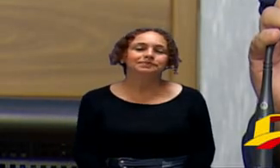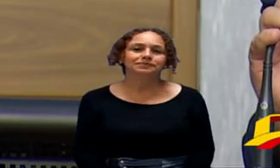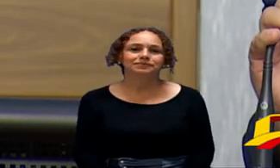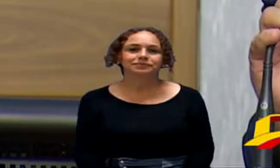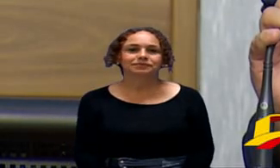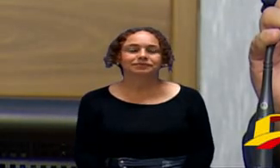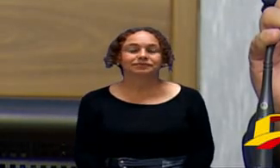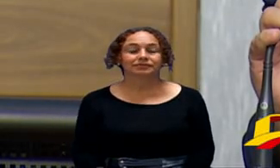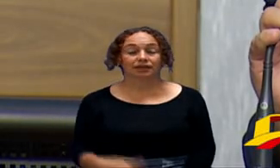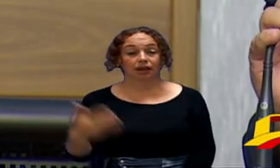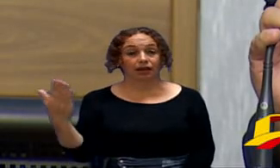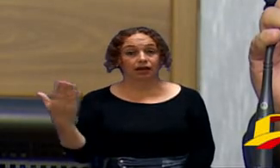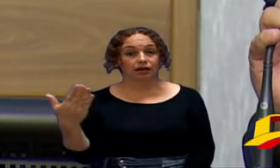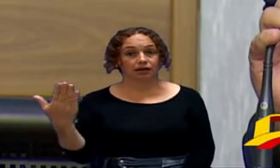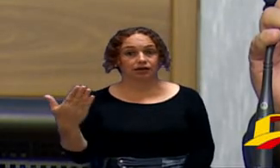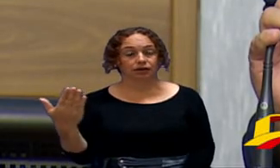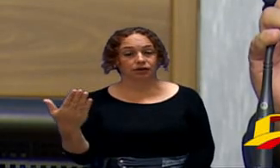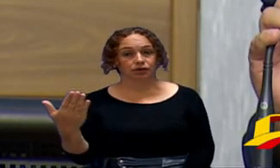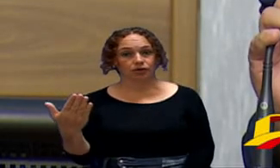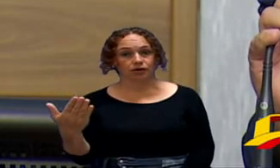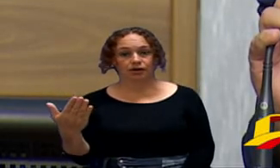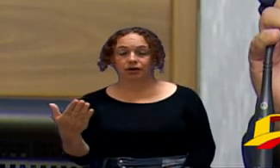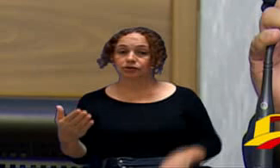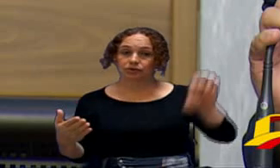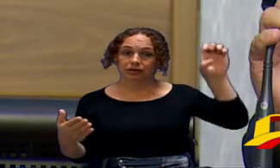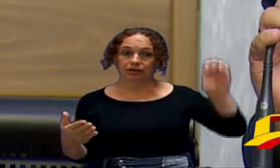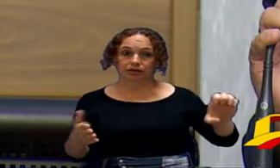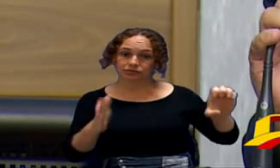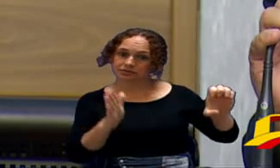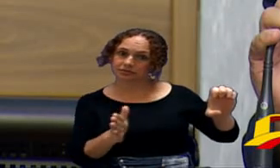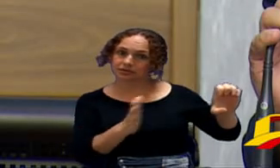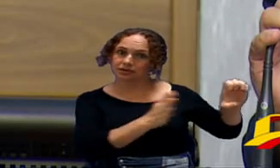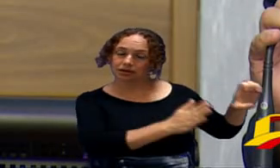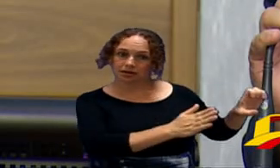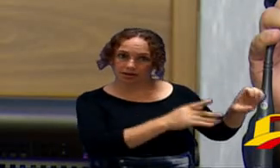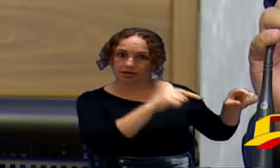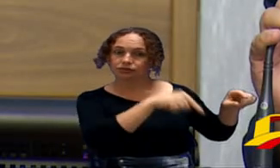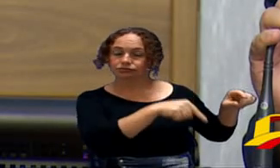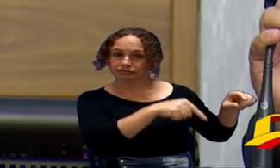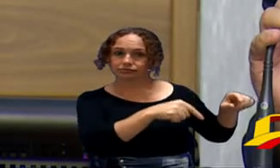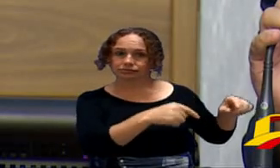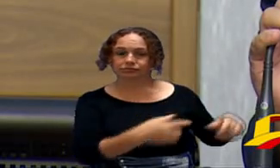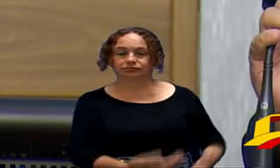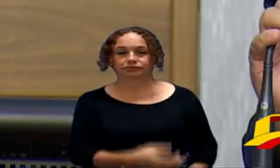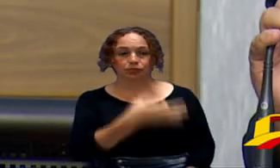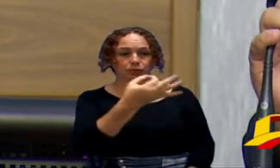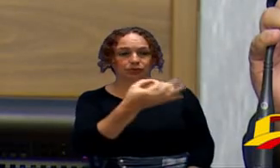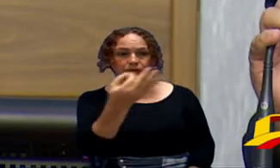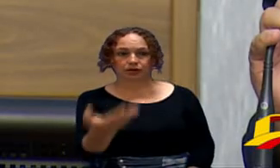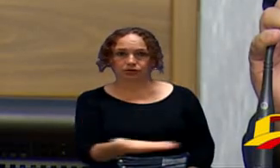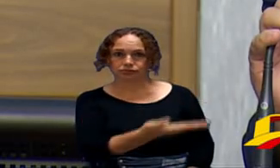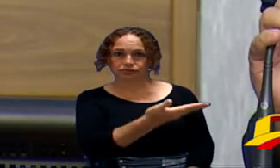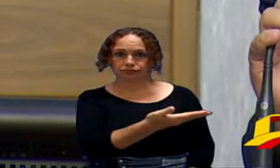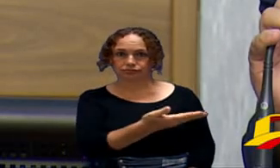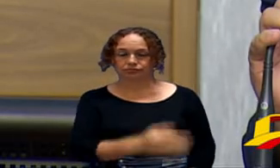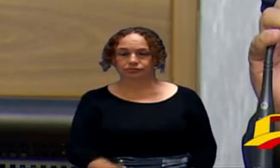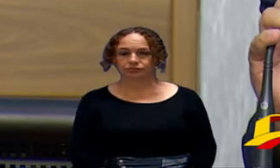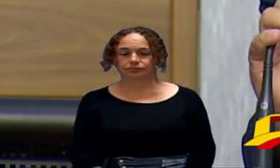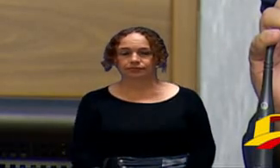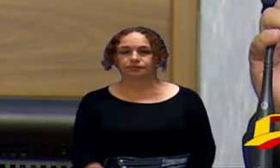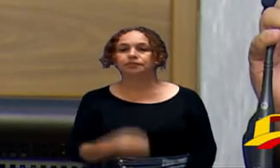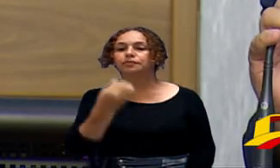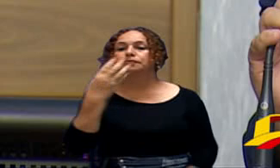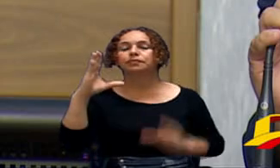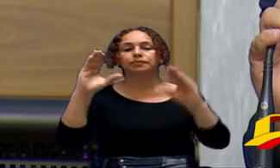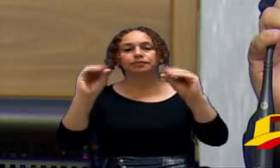Vou passar para o lado aqui da mesa esquerda. Você está na mesa do Dini, né? Está aberto. Boa